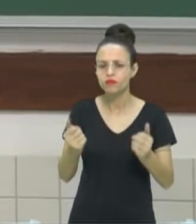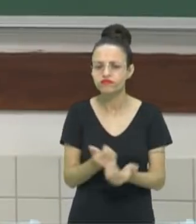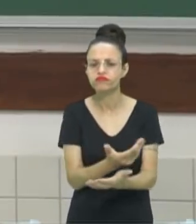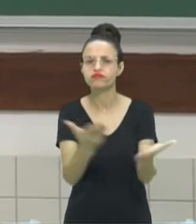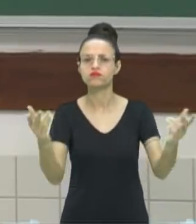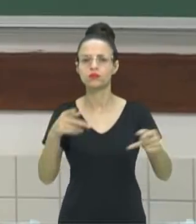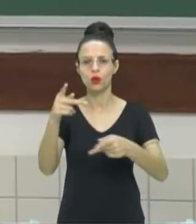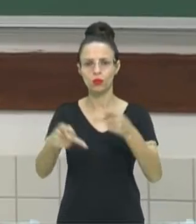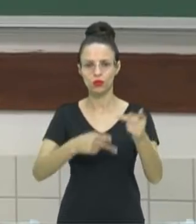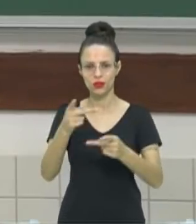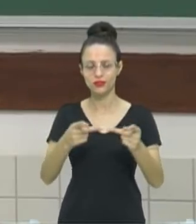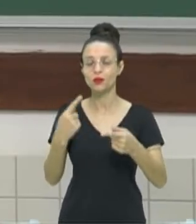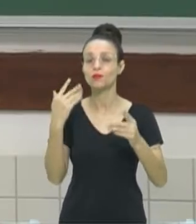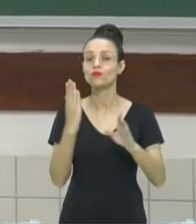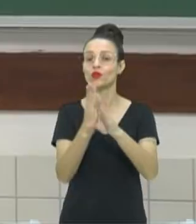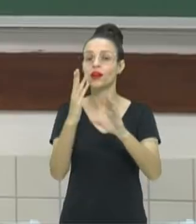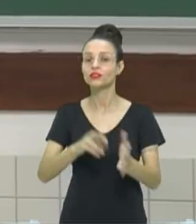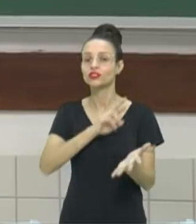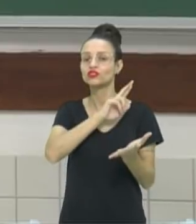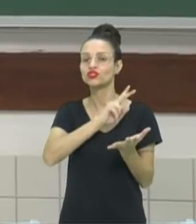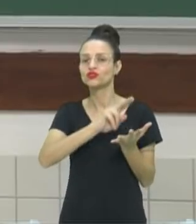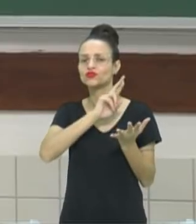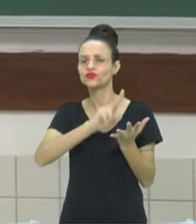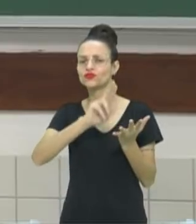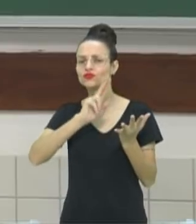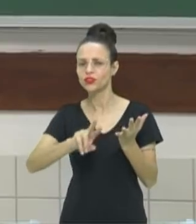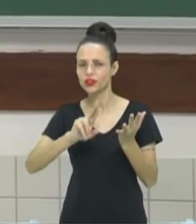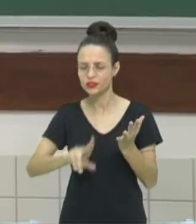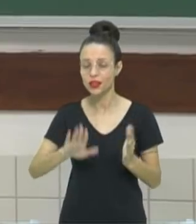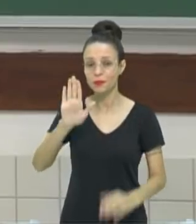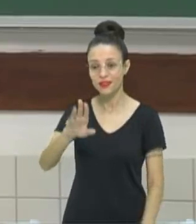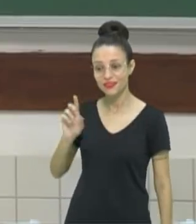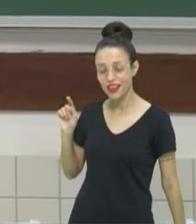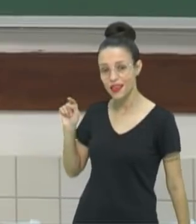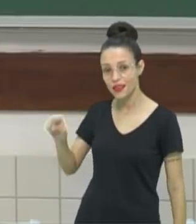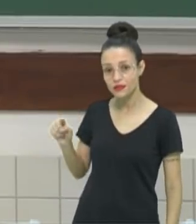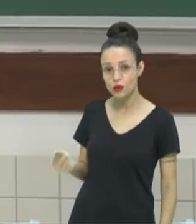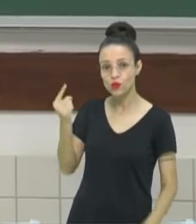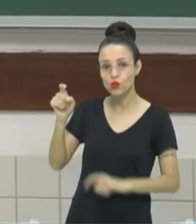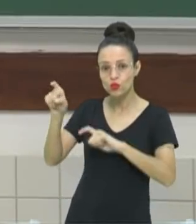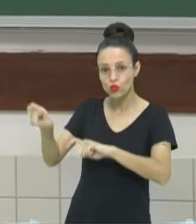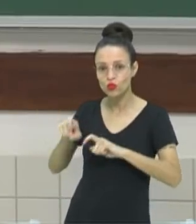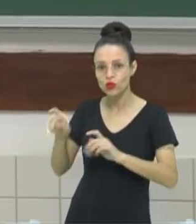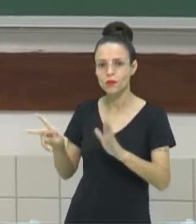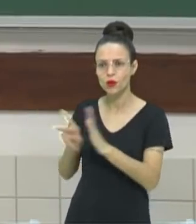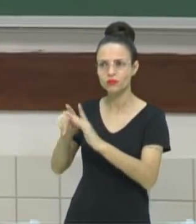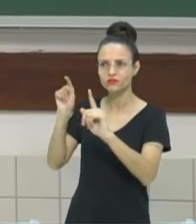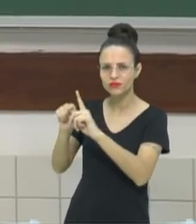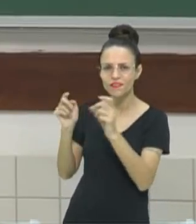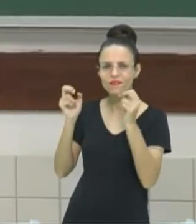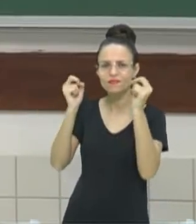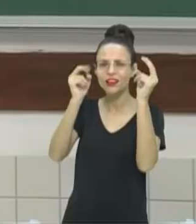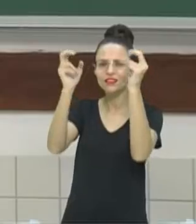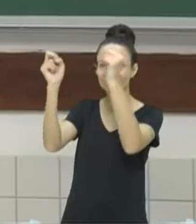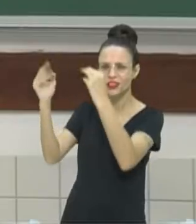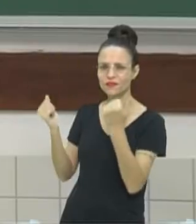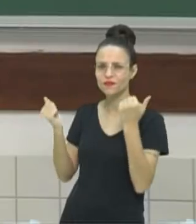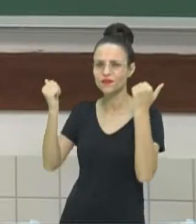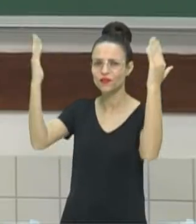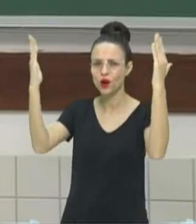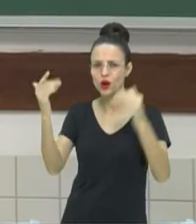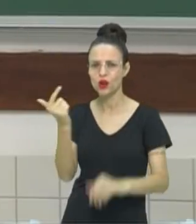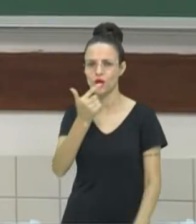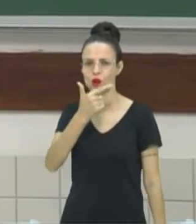em geral, pela diversidade de itens produzidos. A monocultura, destinada à exportação, destinada à fabricação